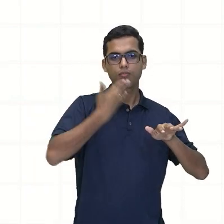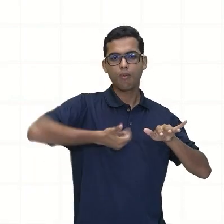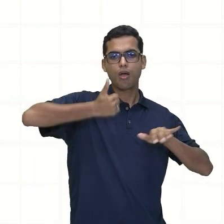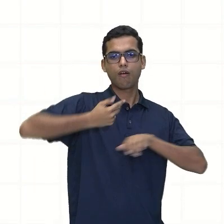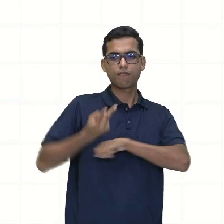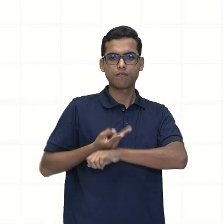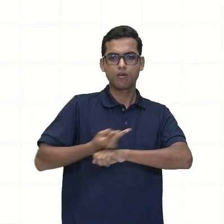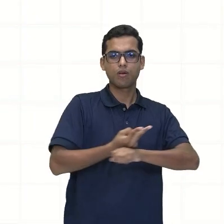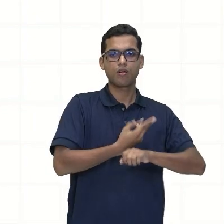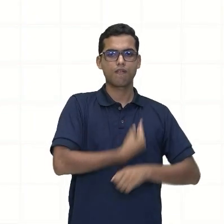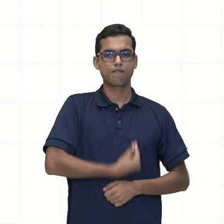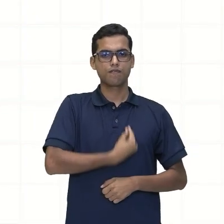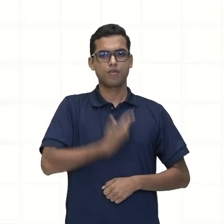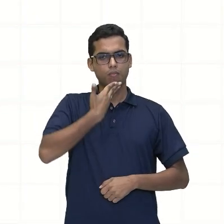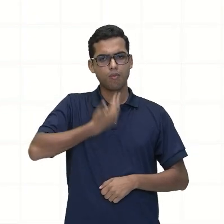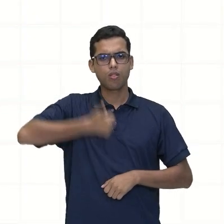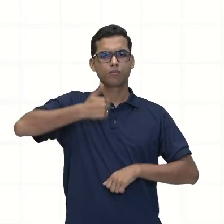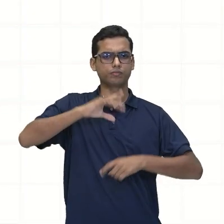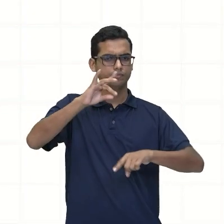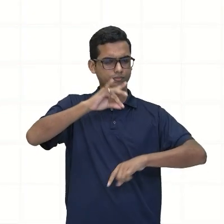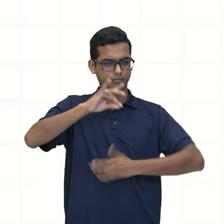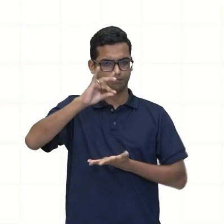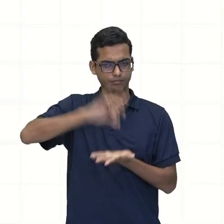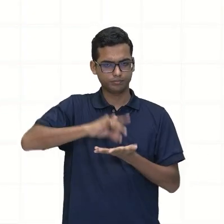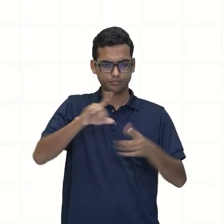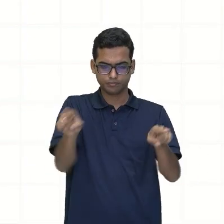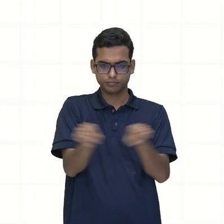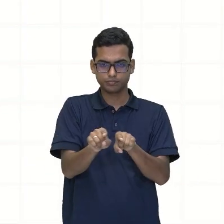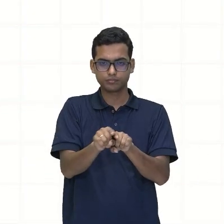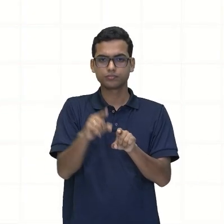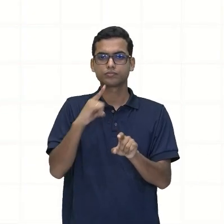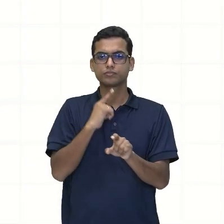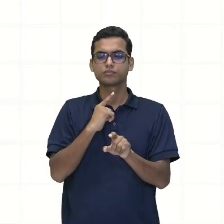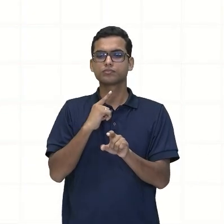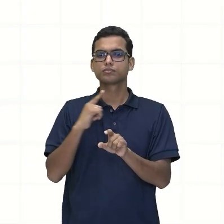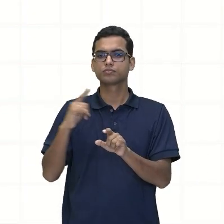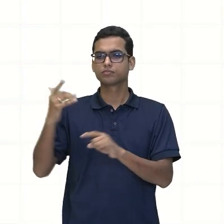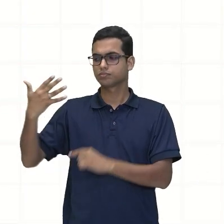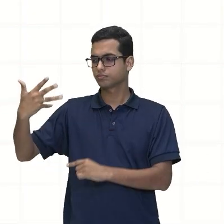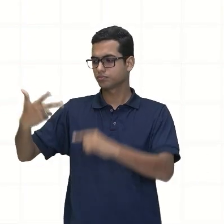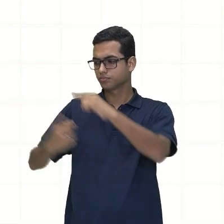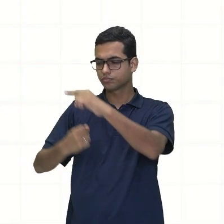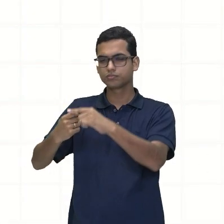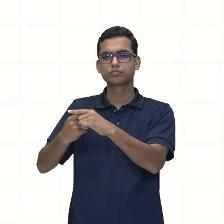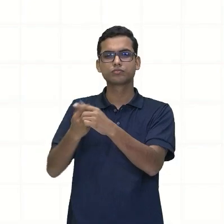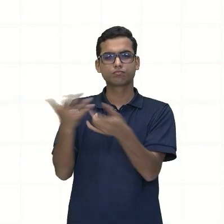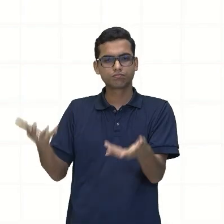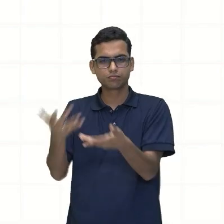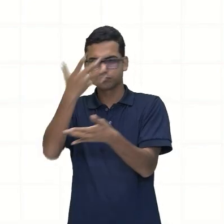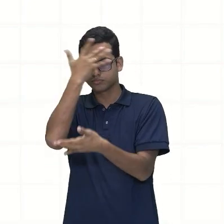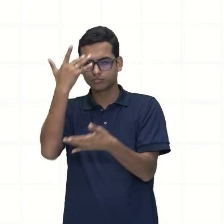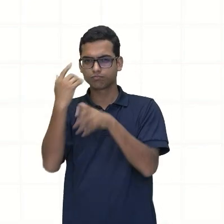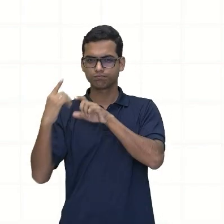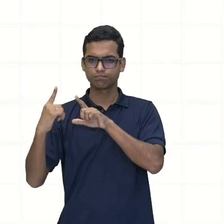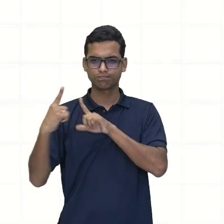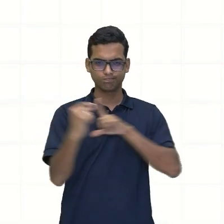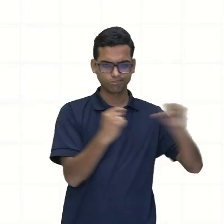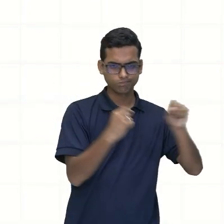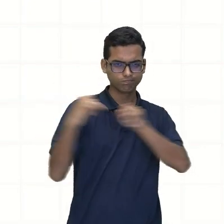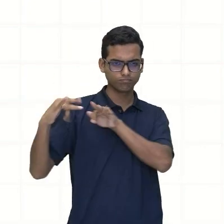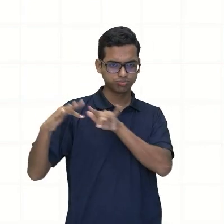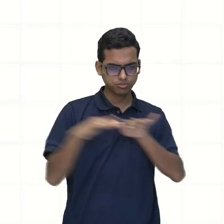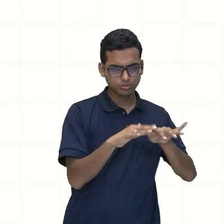vida. Então, nós temos os fatores repulsivos e os fatores atrativos, tá bom? O repulsivo é aquele que